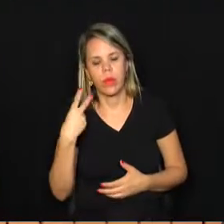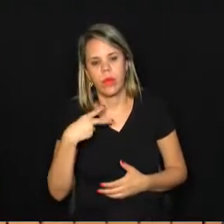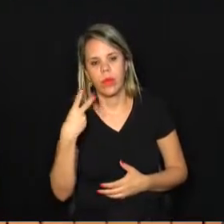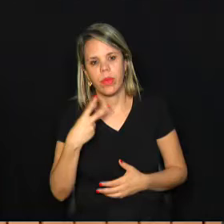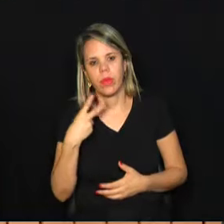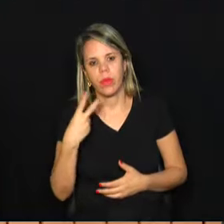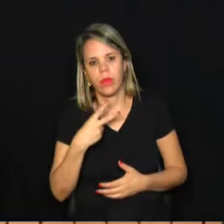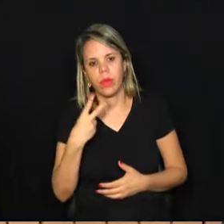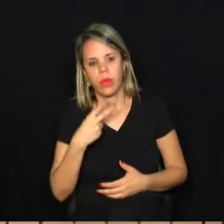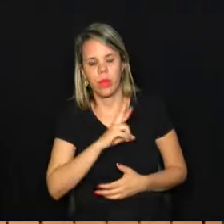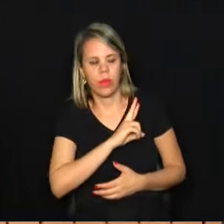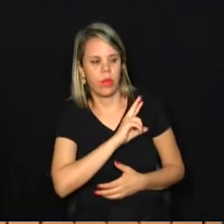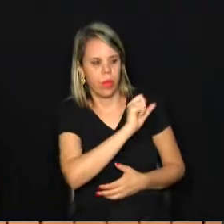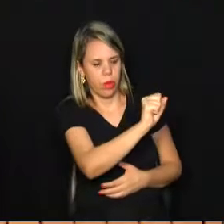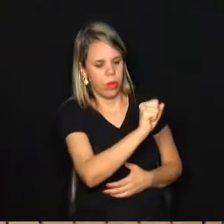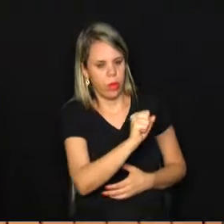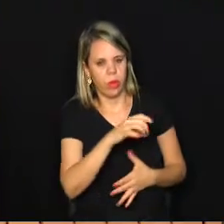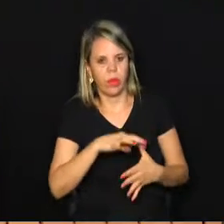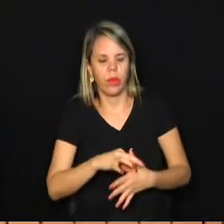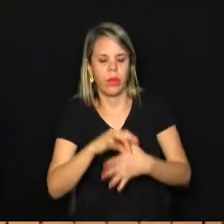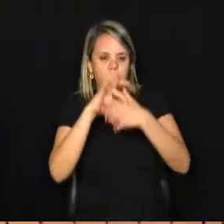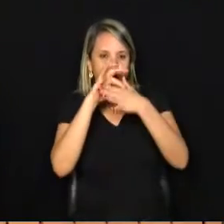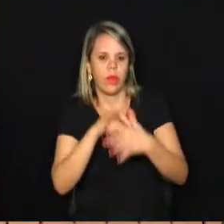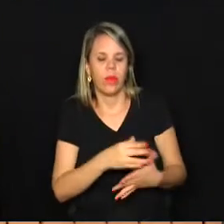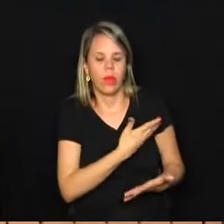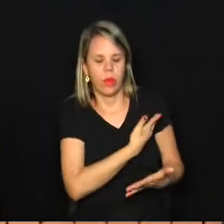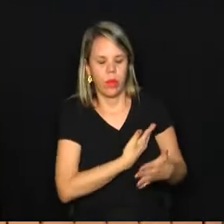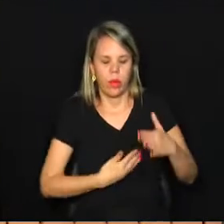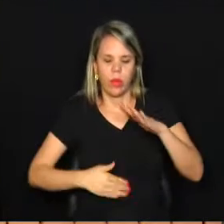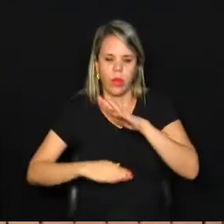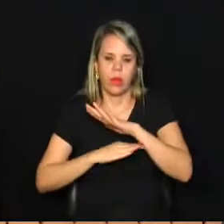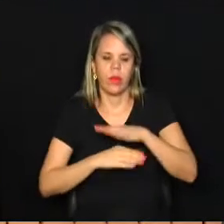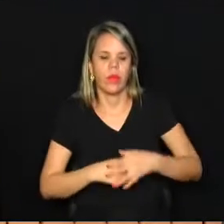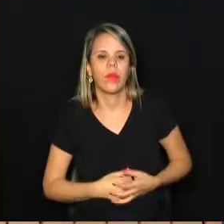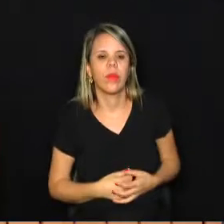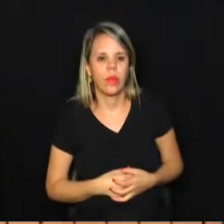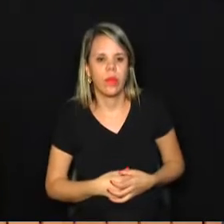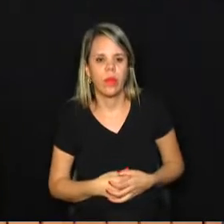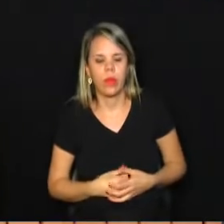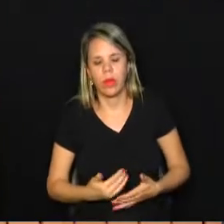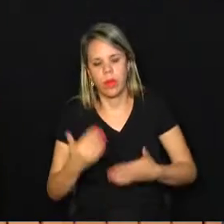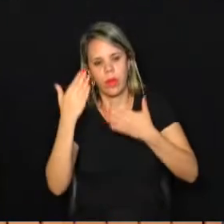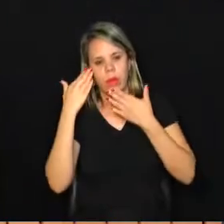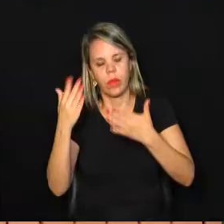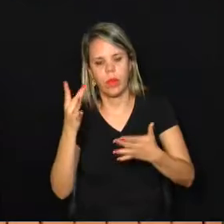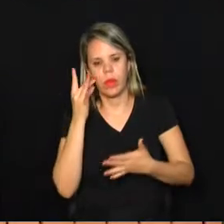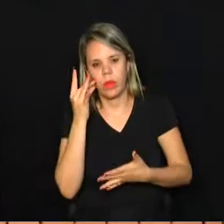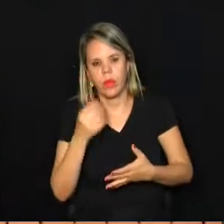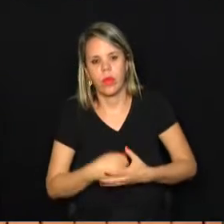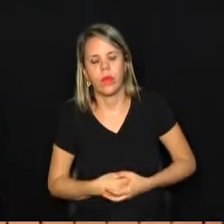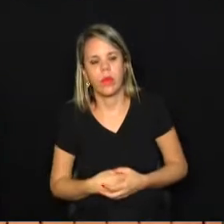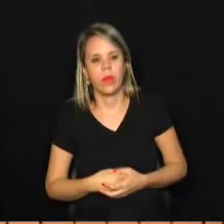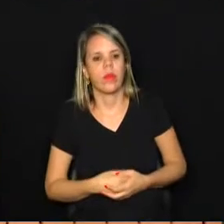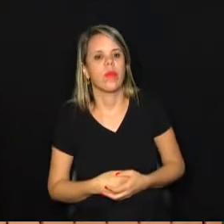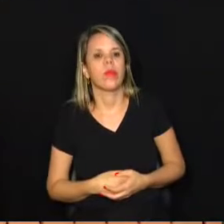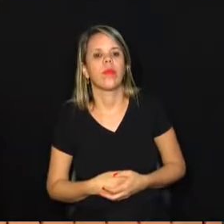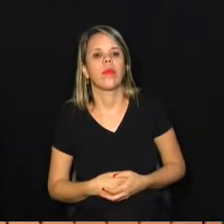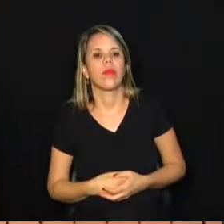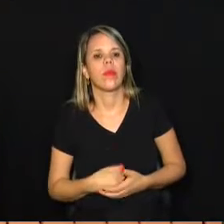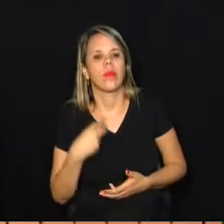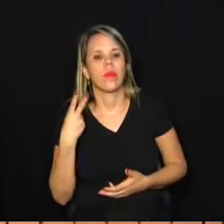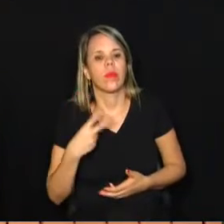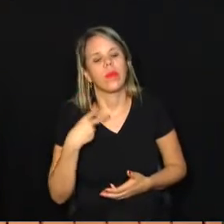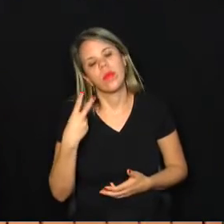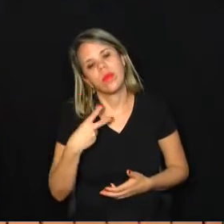Luiz Carlos Rossini, nosso líder na Câmara Municipal. Muito obrigado pela sua presença, vereador. E o